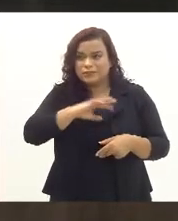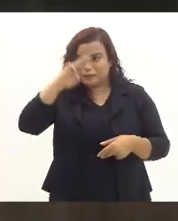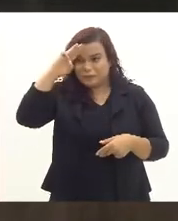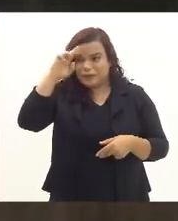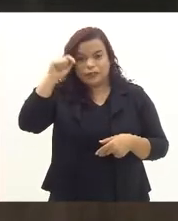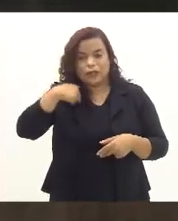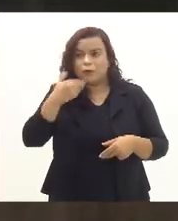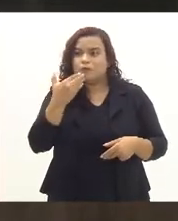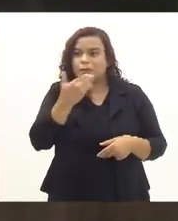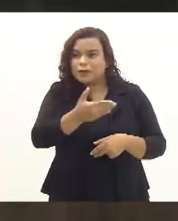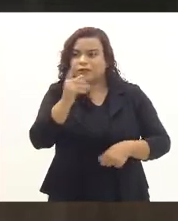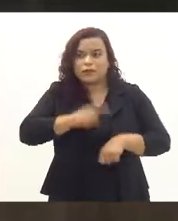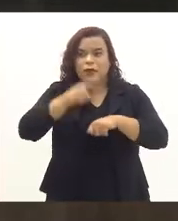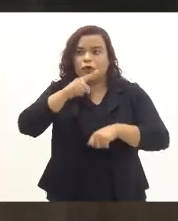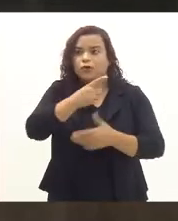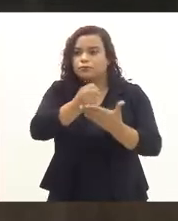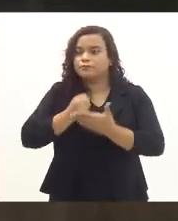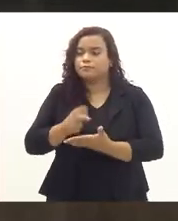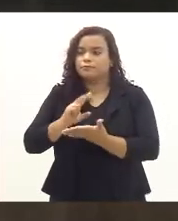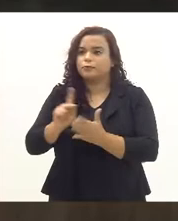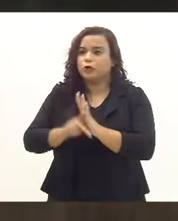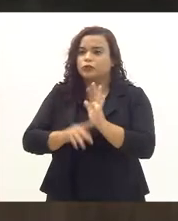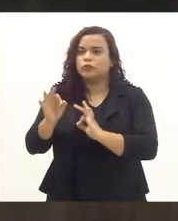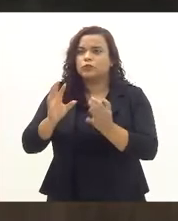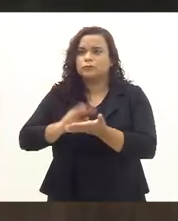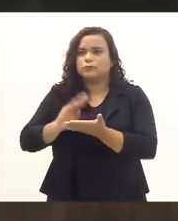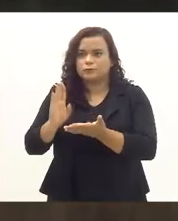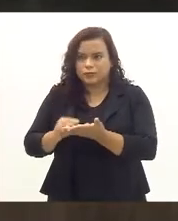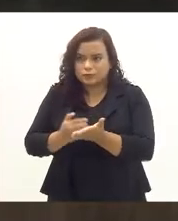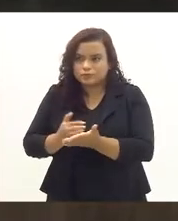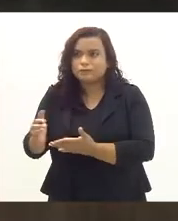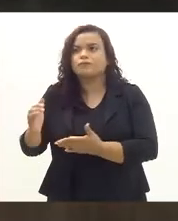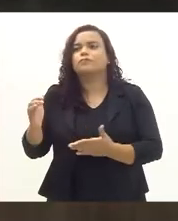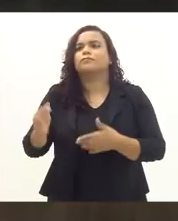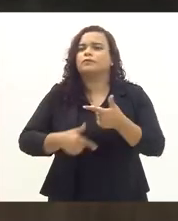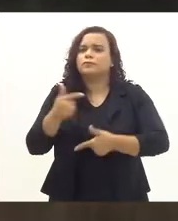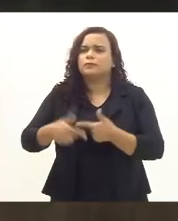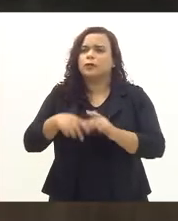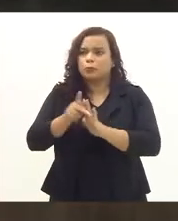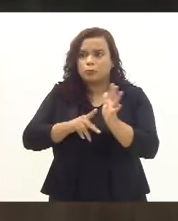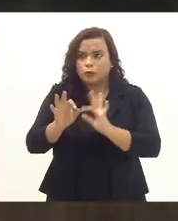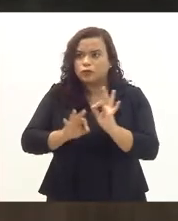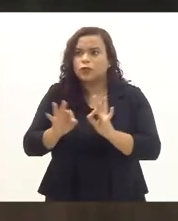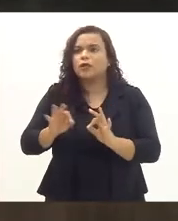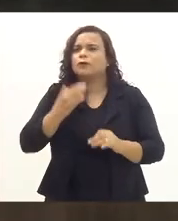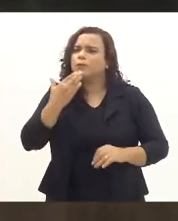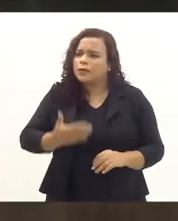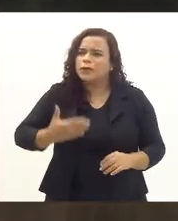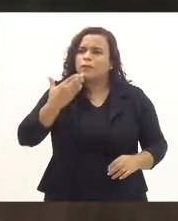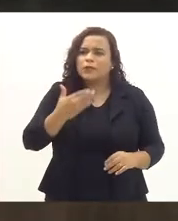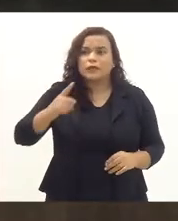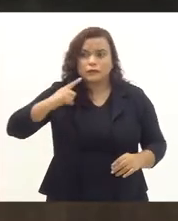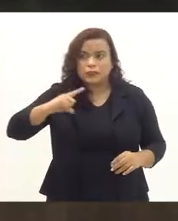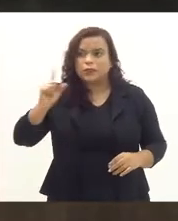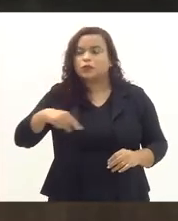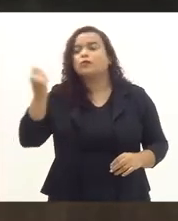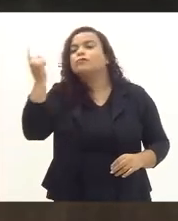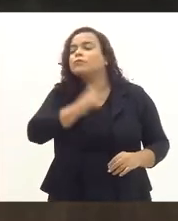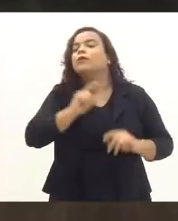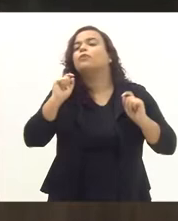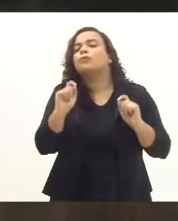ele de imediato colocou esse projeto na pauta um projeto que vem sendo pedido por todos os prazos para que a gente